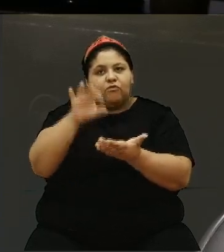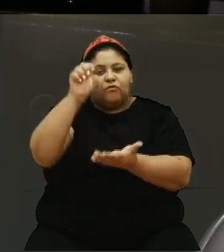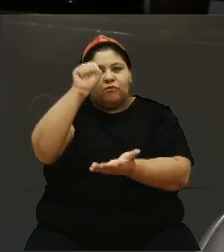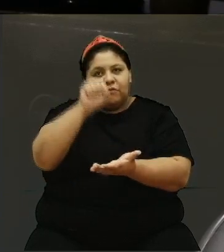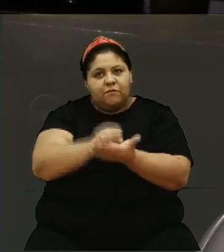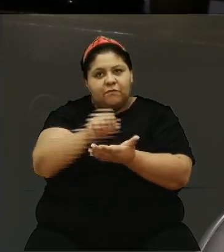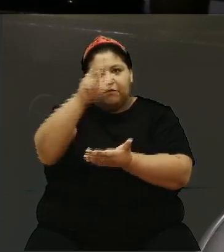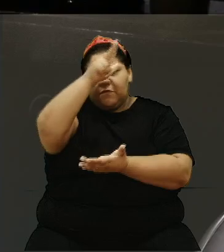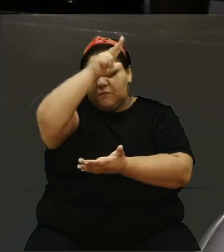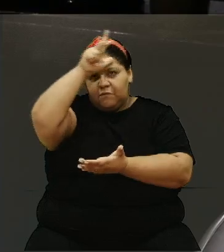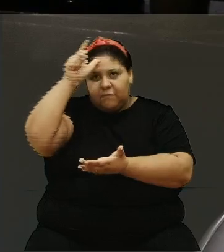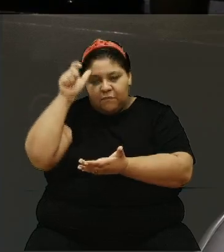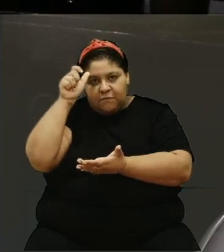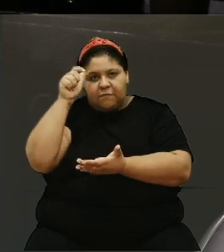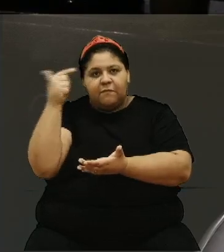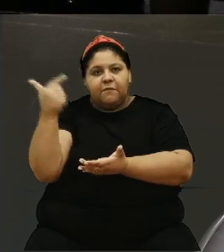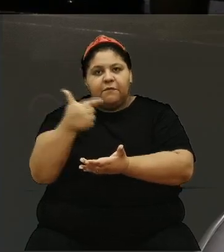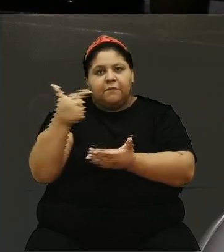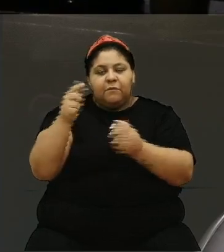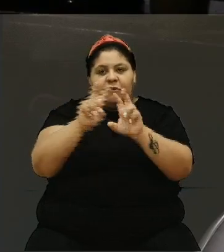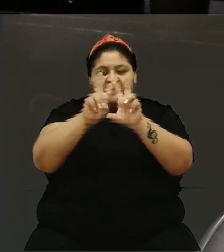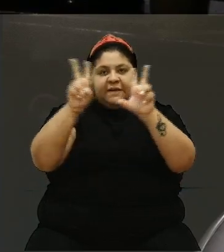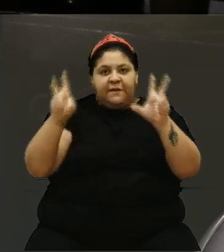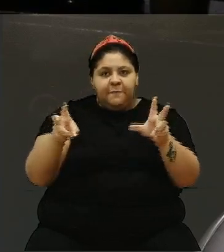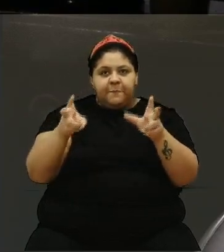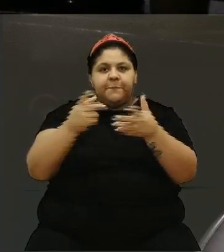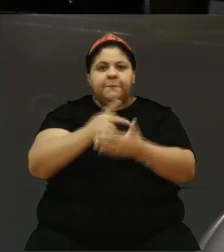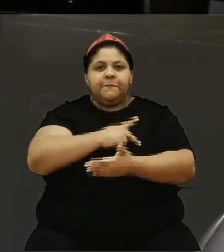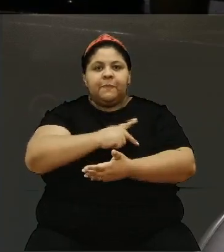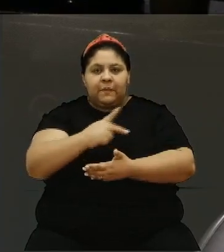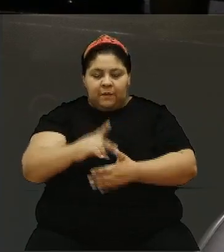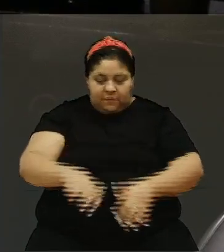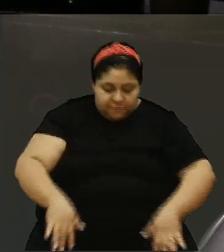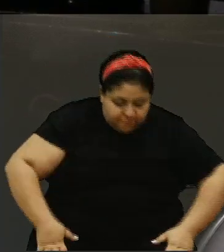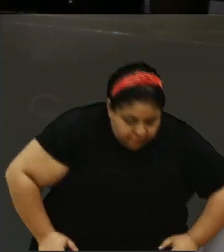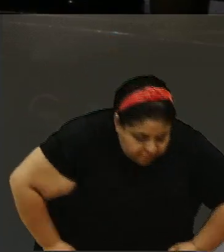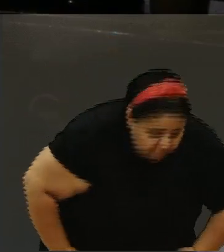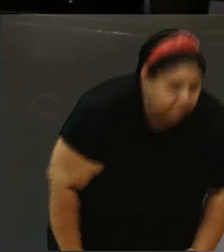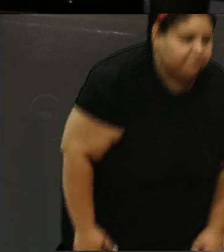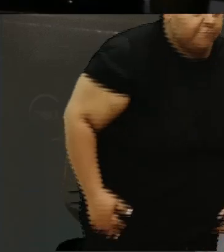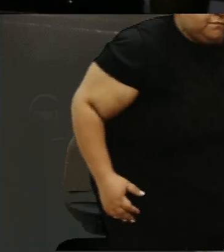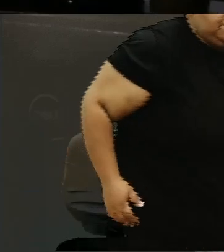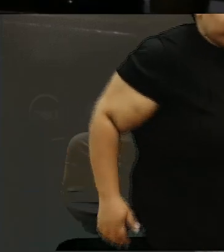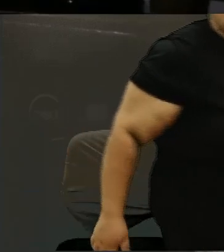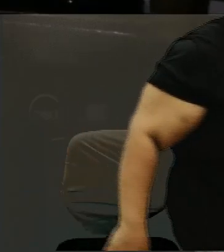SPC. Segundo tema, presidente, eu tenho por hábito